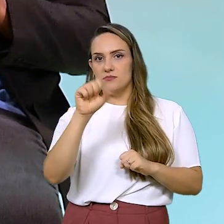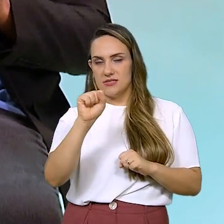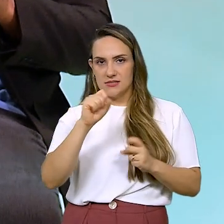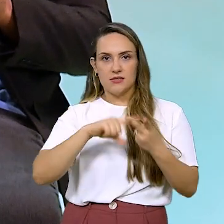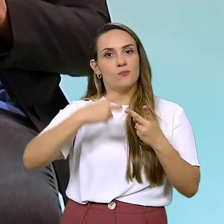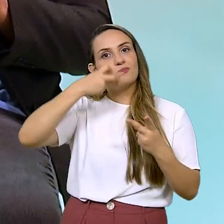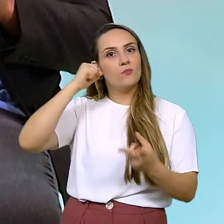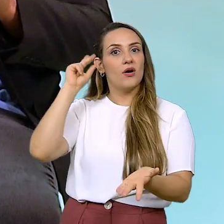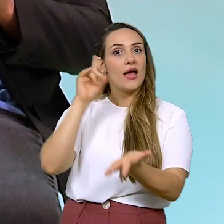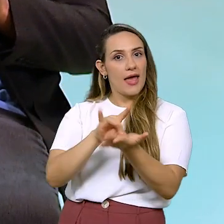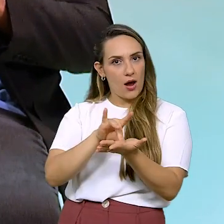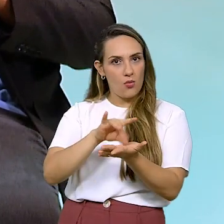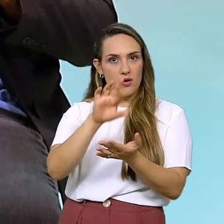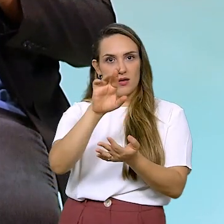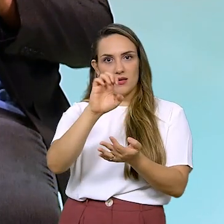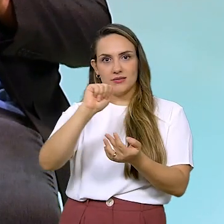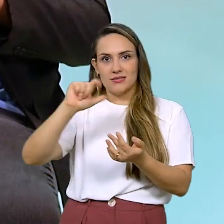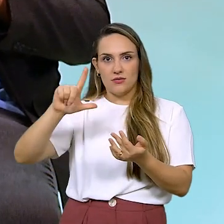serem pagados eles são